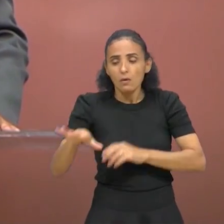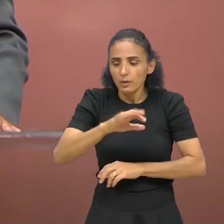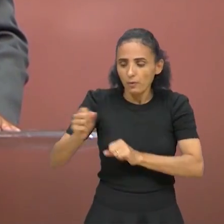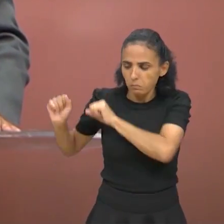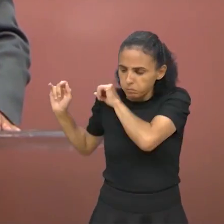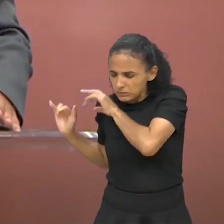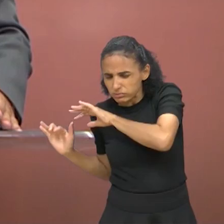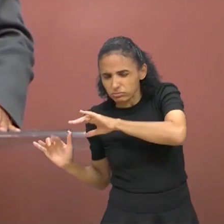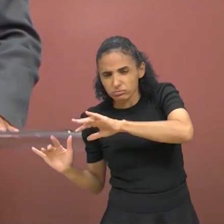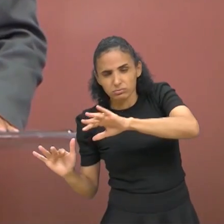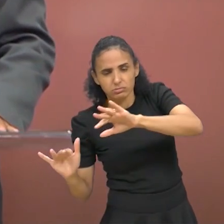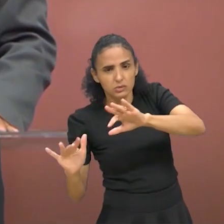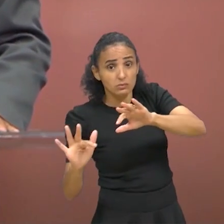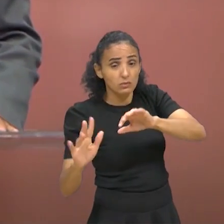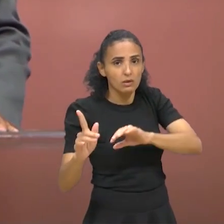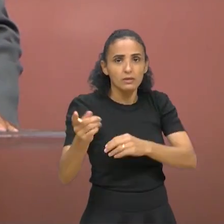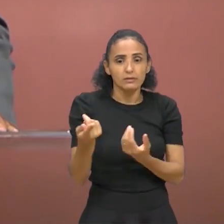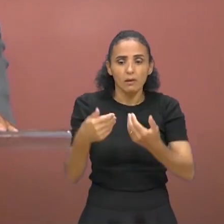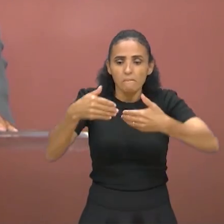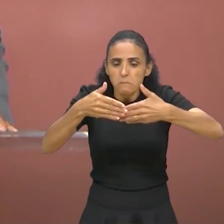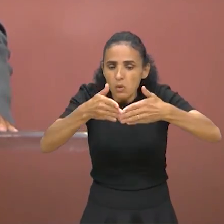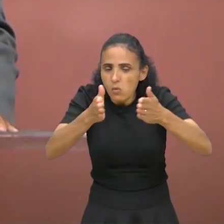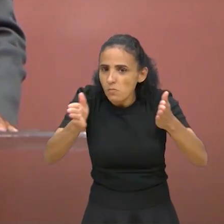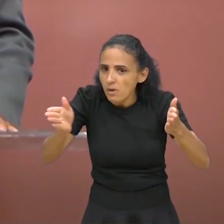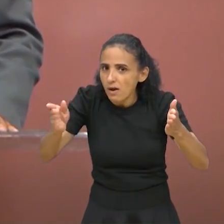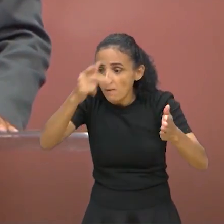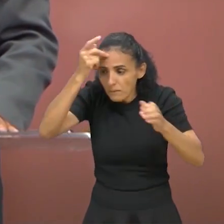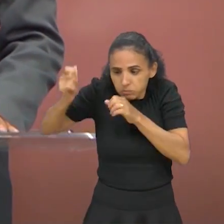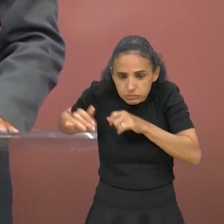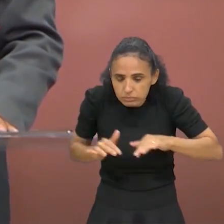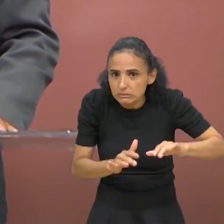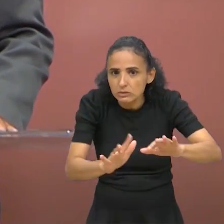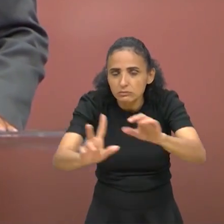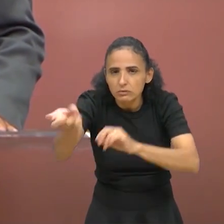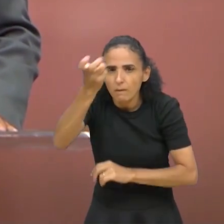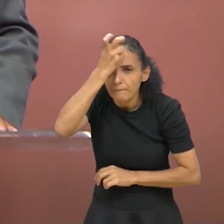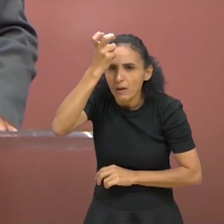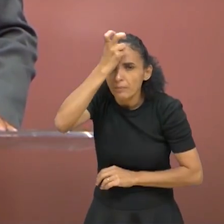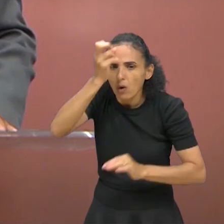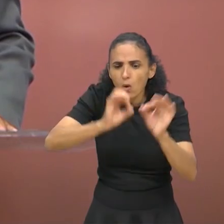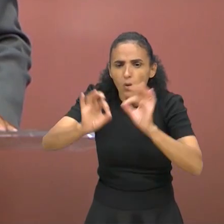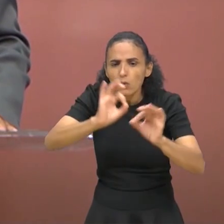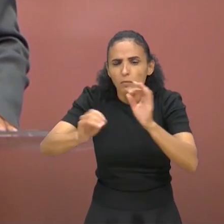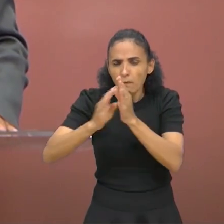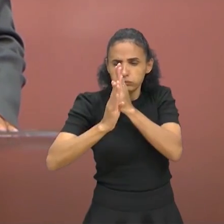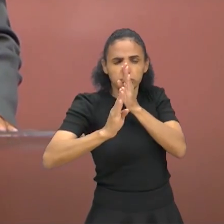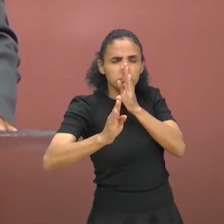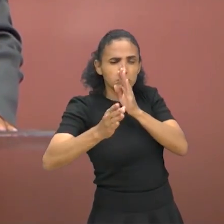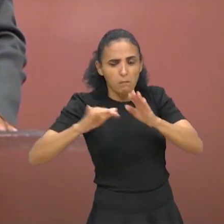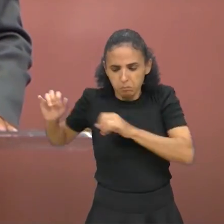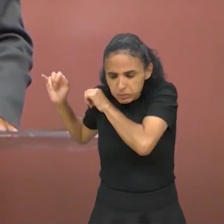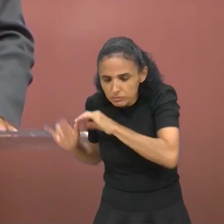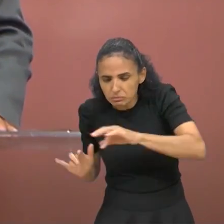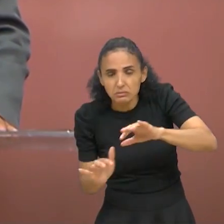Israel. Deus abriu o mar, o povo passa, o Egito, através do seu exército, vem